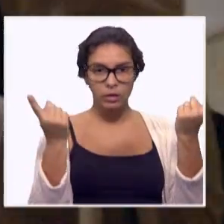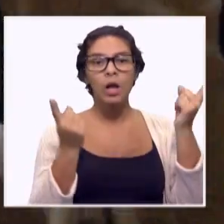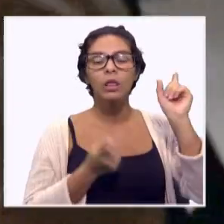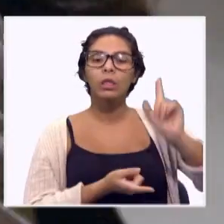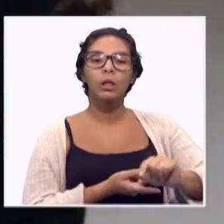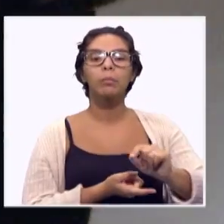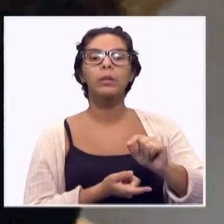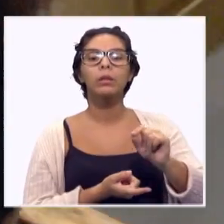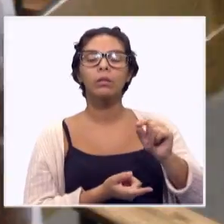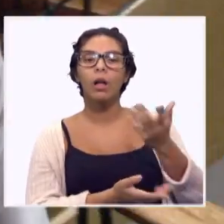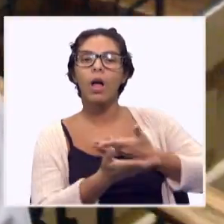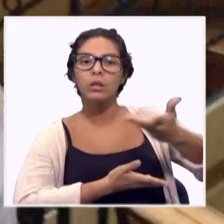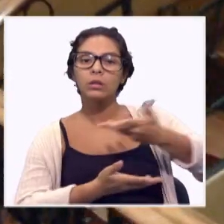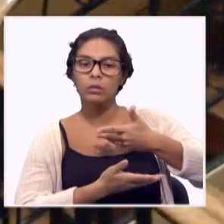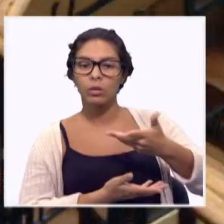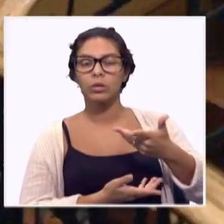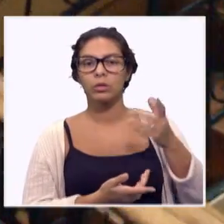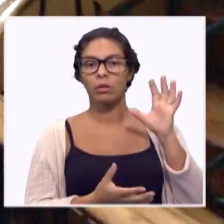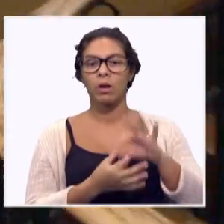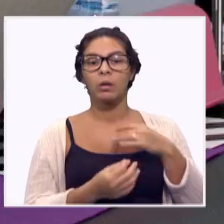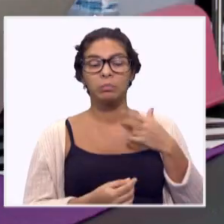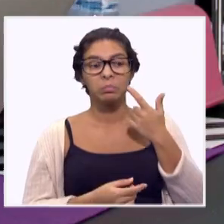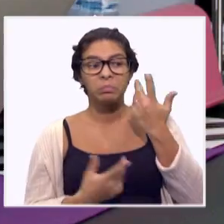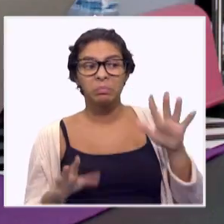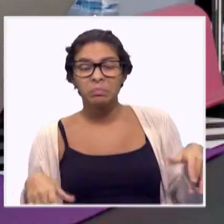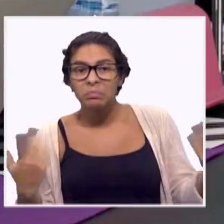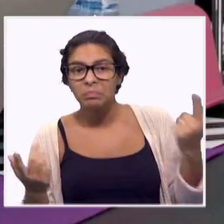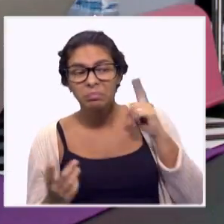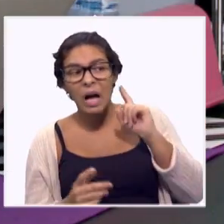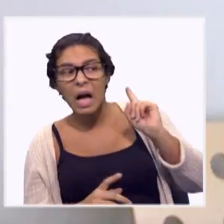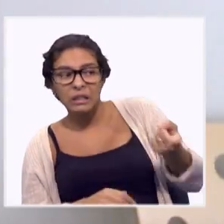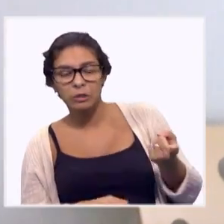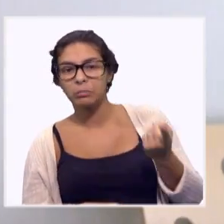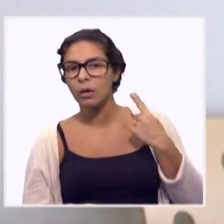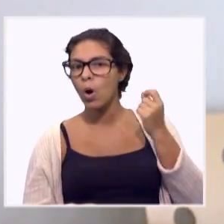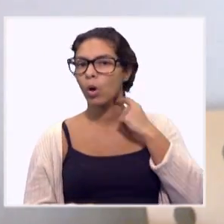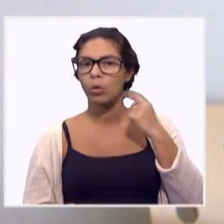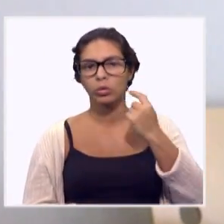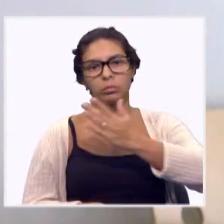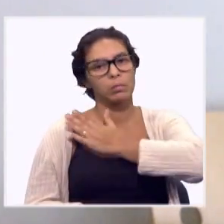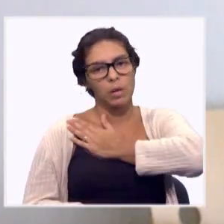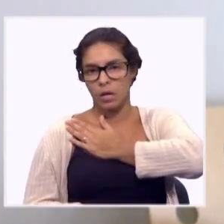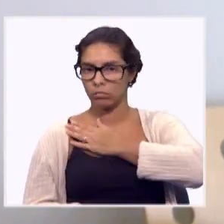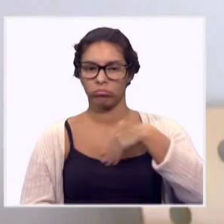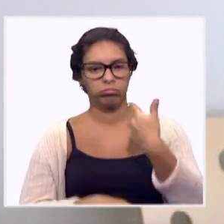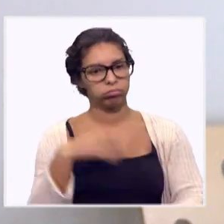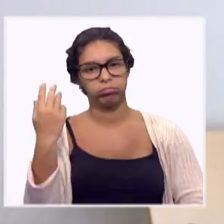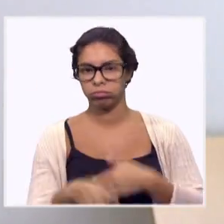não sabia para aquilo que ia, não conhecia muito bem e fui-me apaixonando pelo curso.